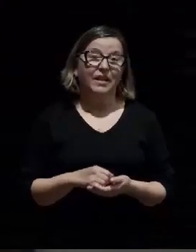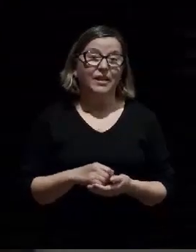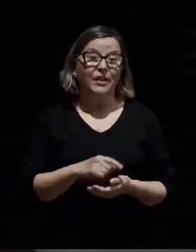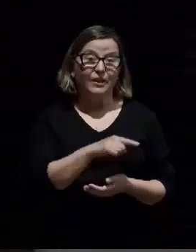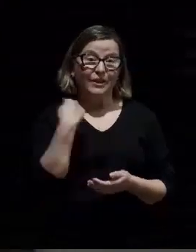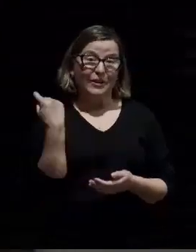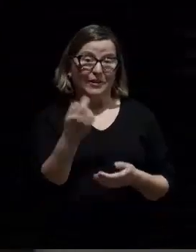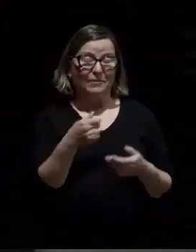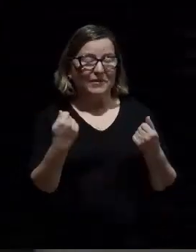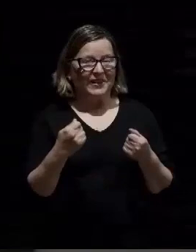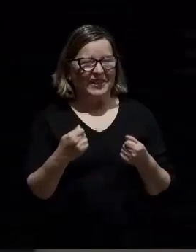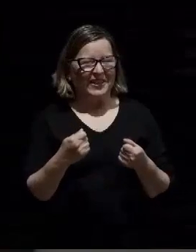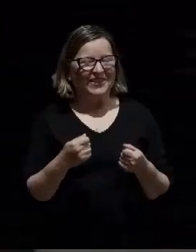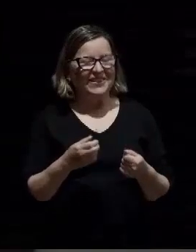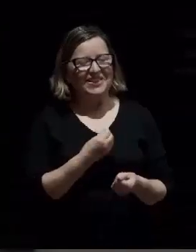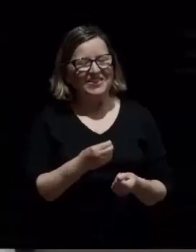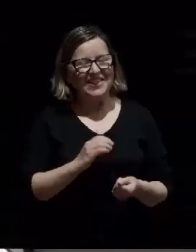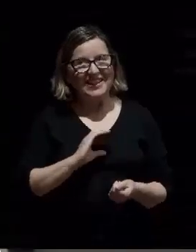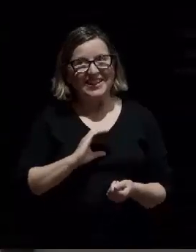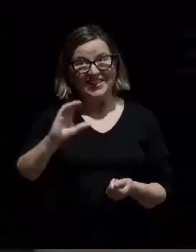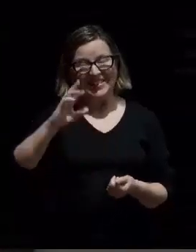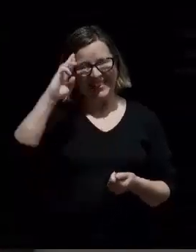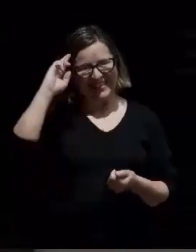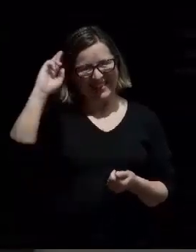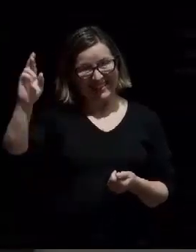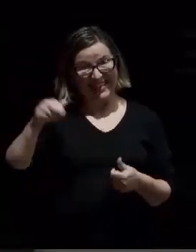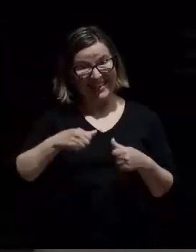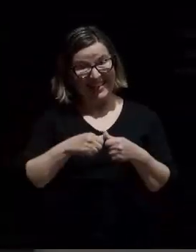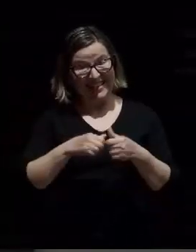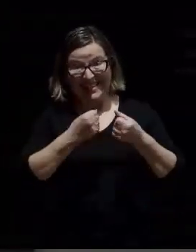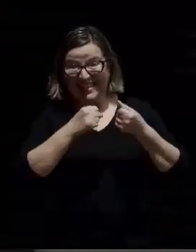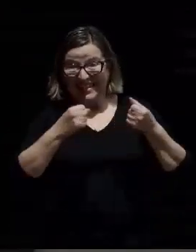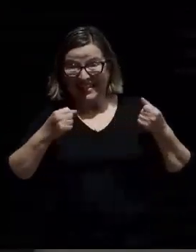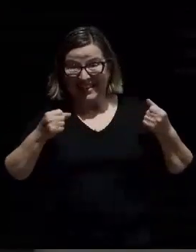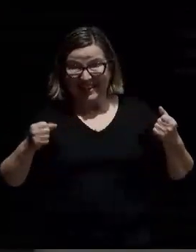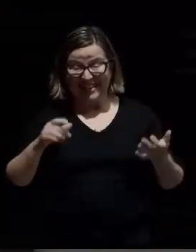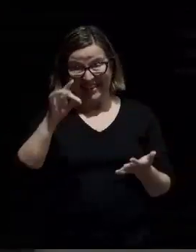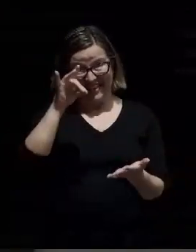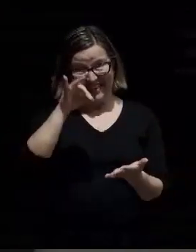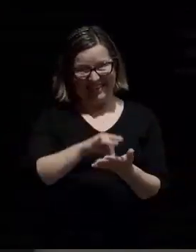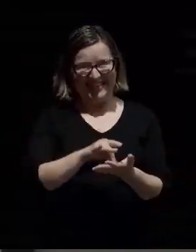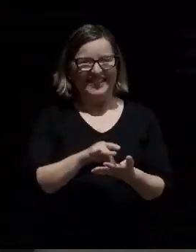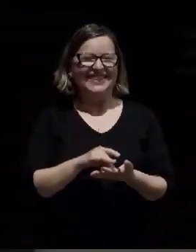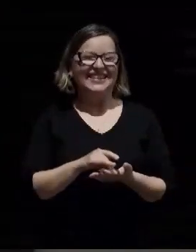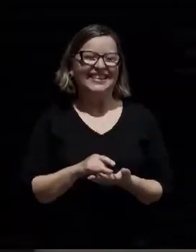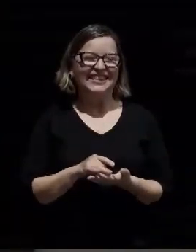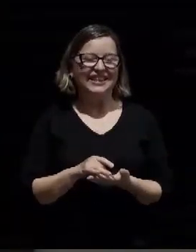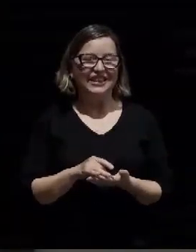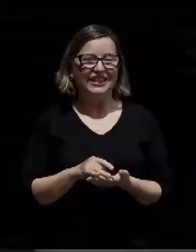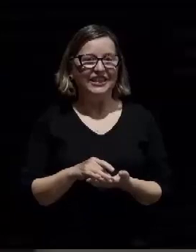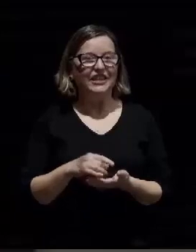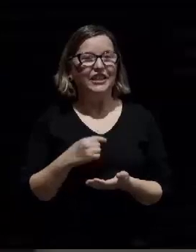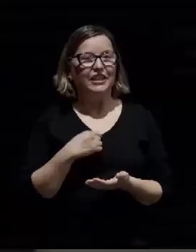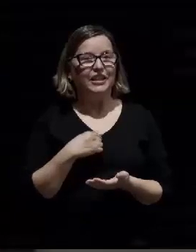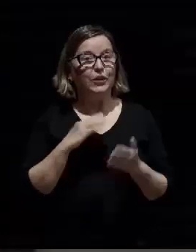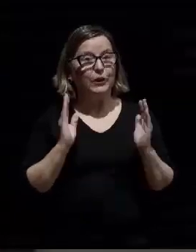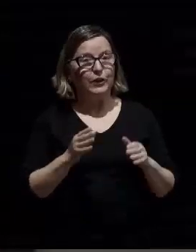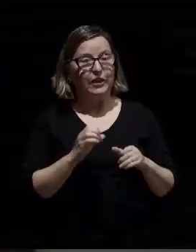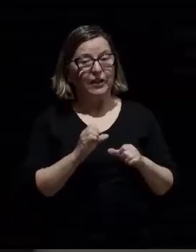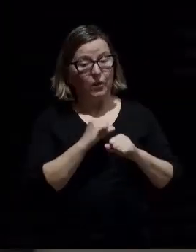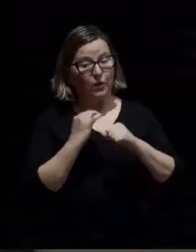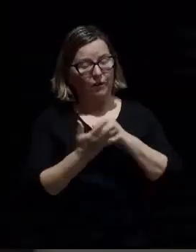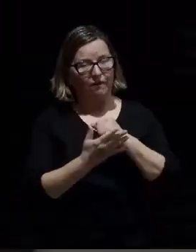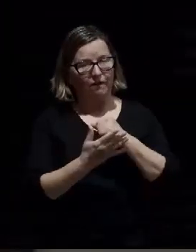com confiança no Senhor. Essa é a grande realidade. Eu tive Covid, foi mal a